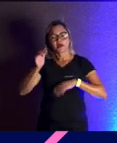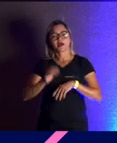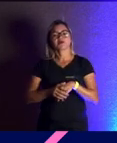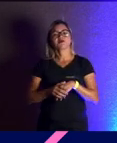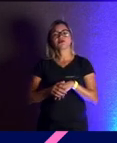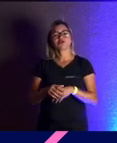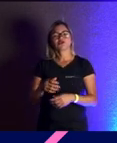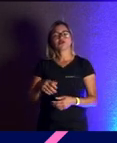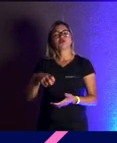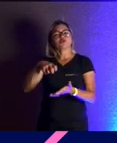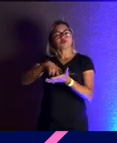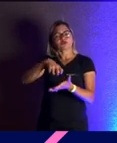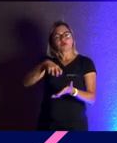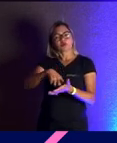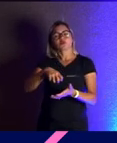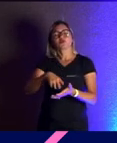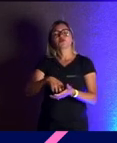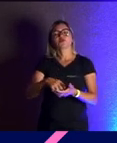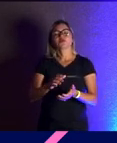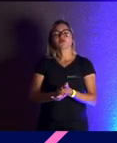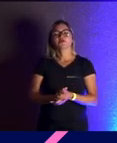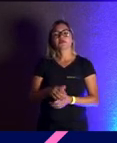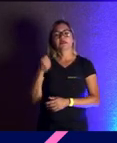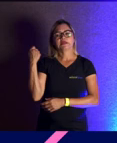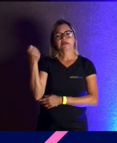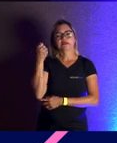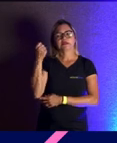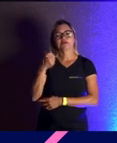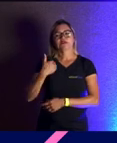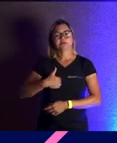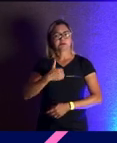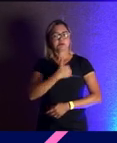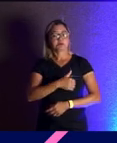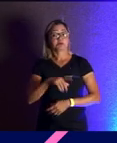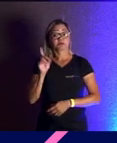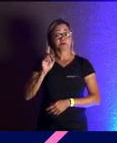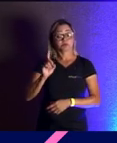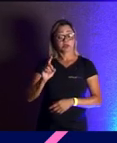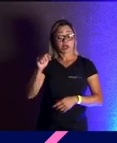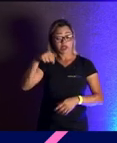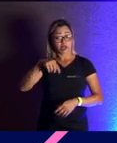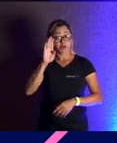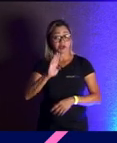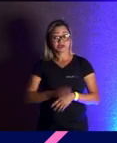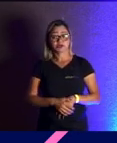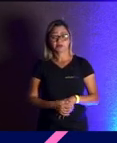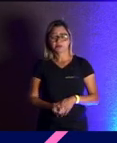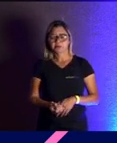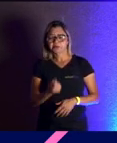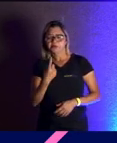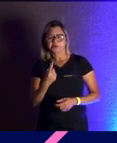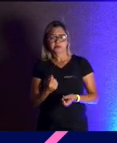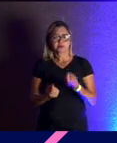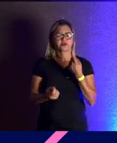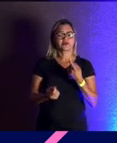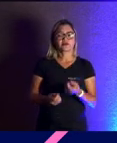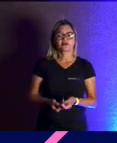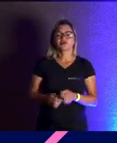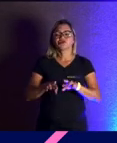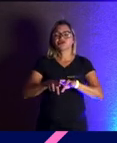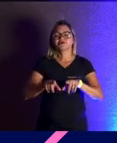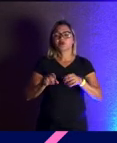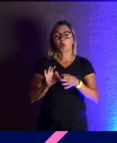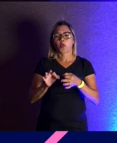tortura presencial na Argentina, mas no Brasil só sabia de casos isolados, não sabia que isso havia